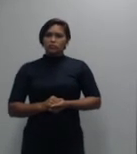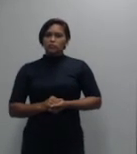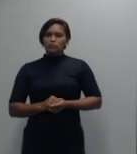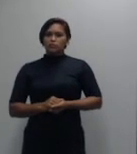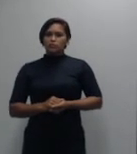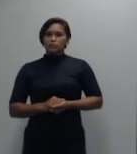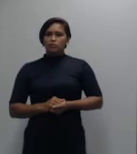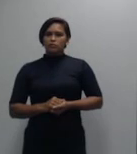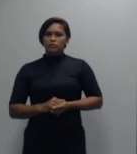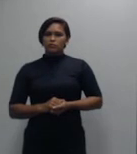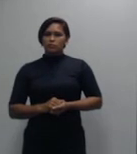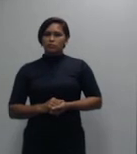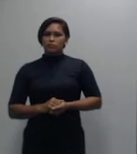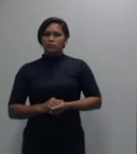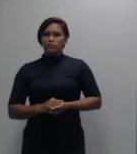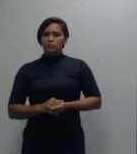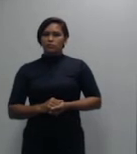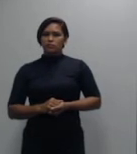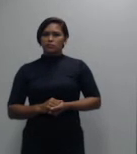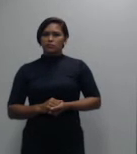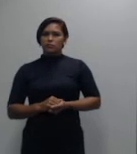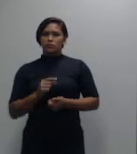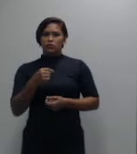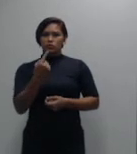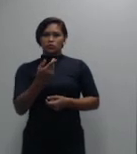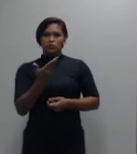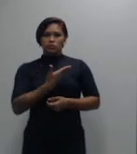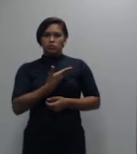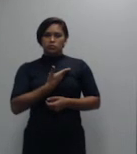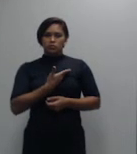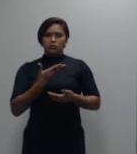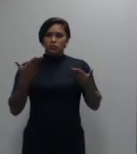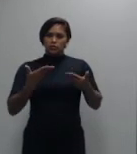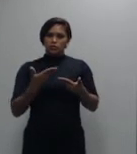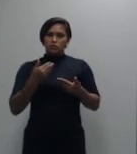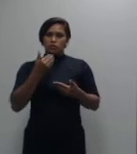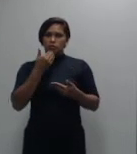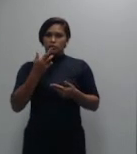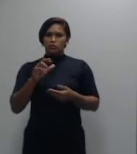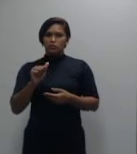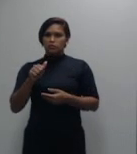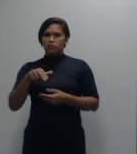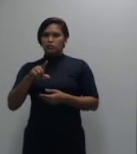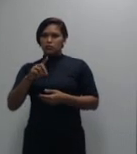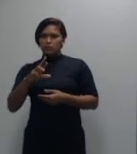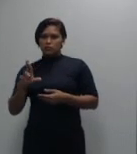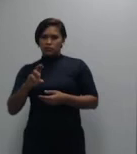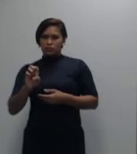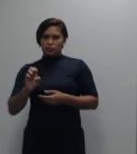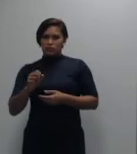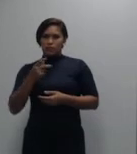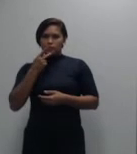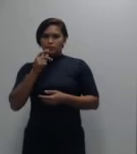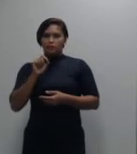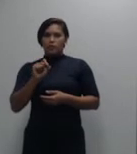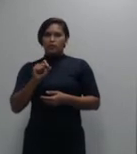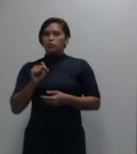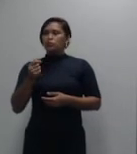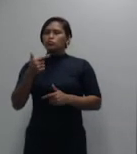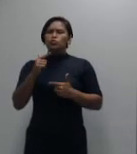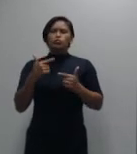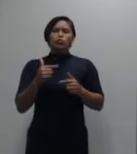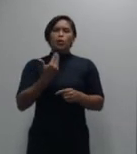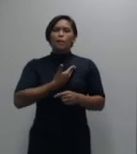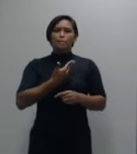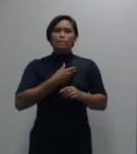longe demais colegas que ouço já vossa excelência' Doutor André os demais colegas